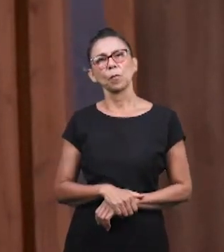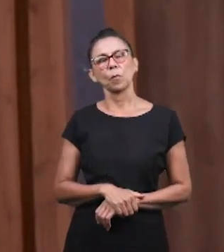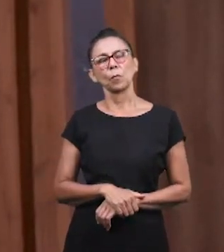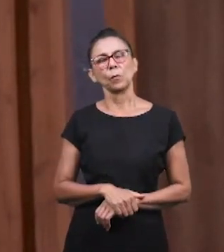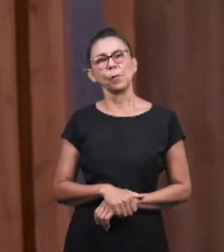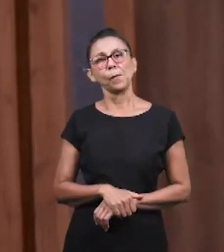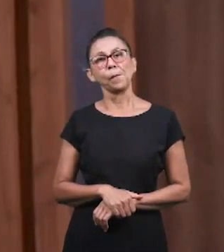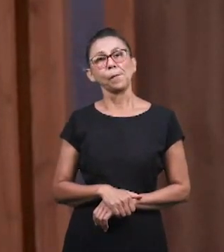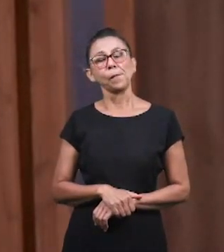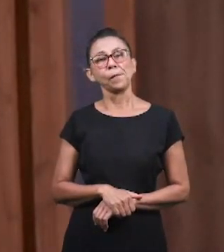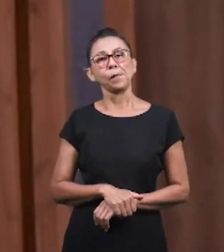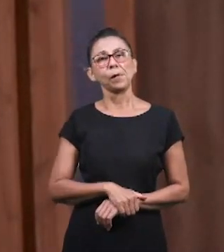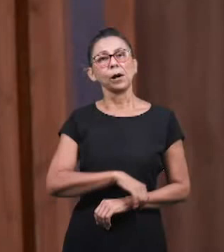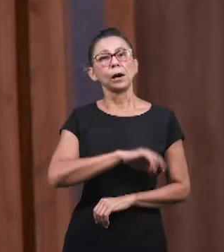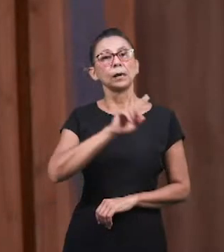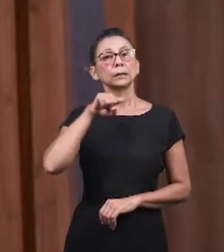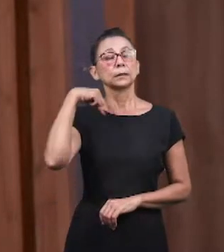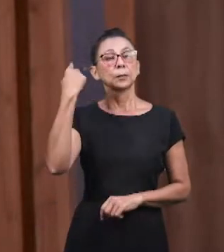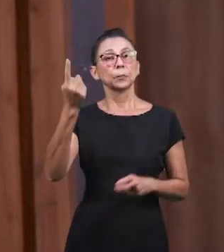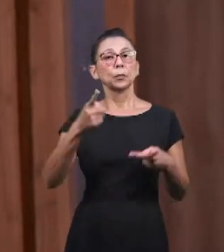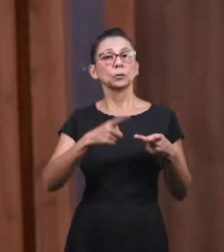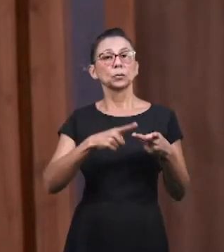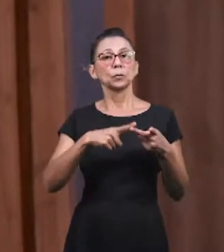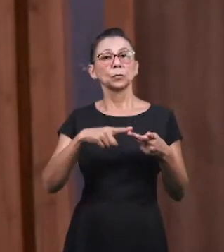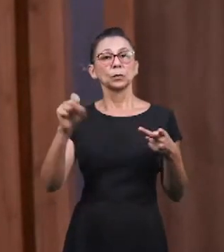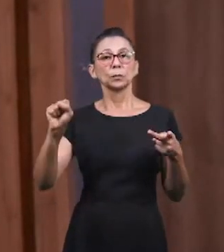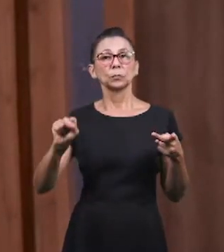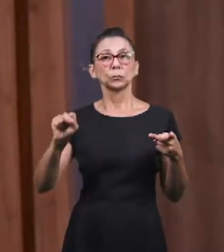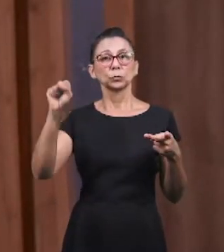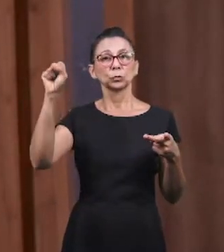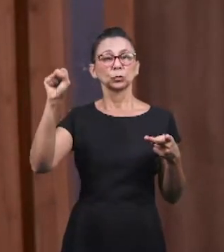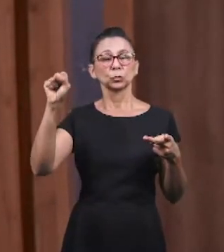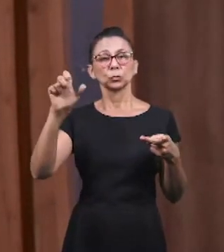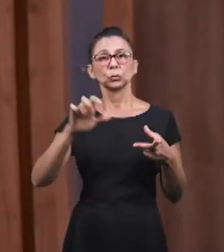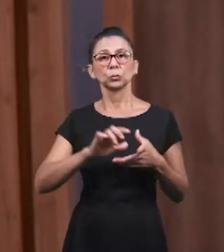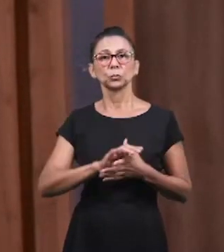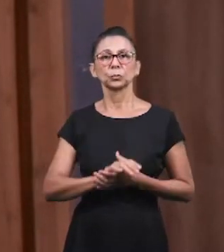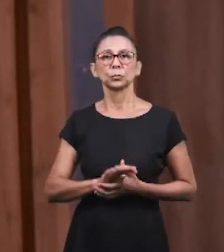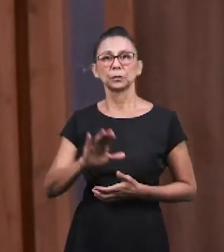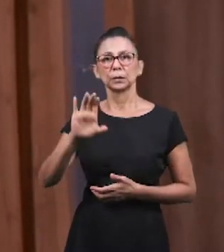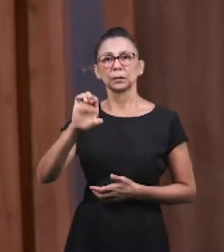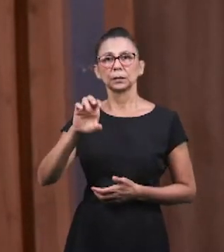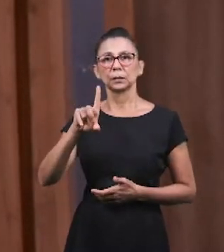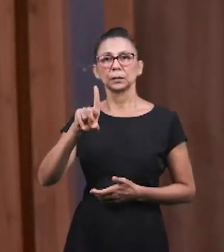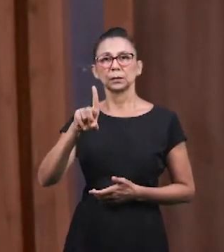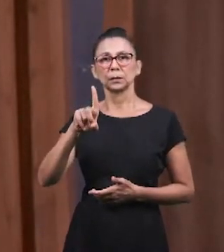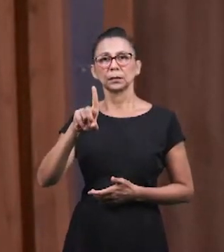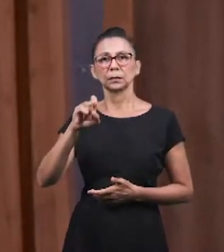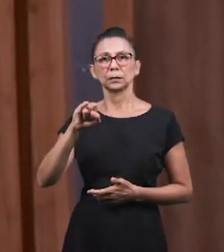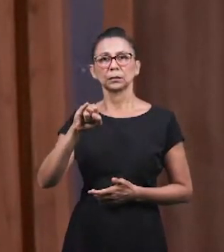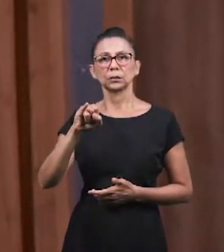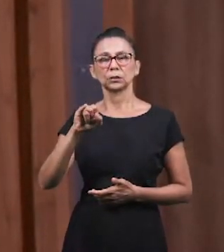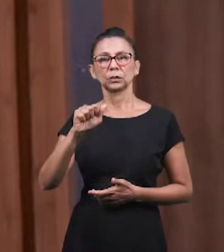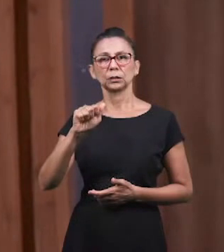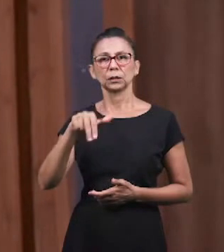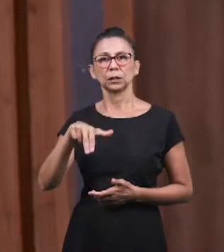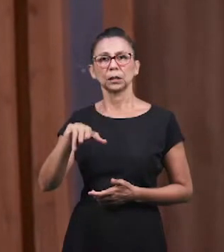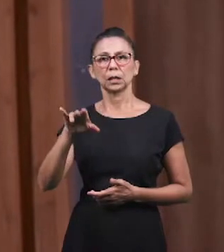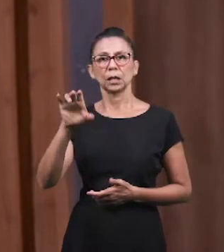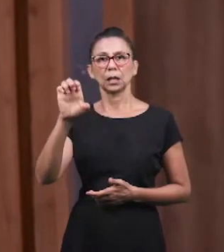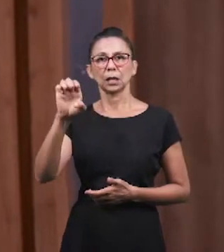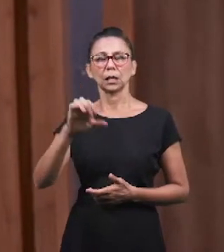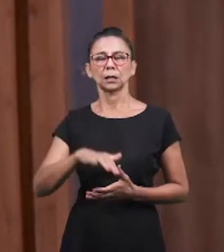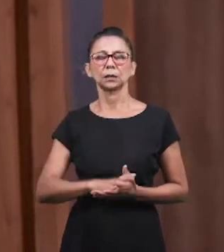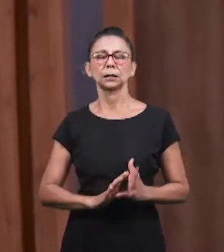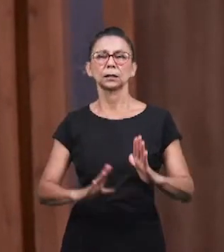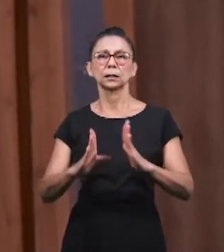para o Rio Grande do Sul, onde lá no Rio Grande do Sul teremos uma senhora, a irmã Idiane. Ela é do grupo de senhoras da igreja de